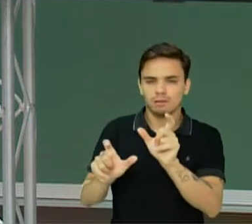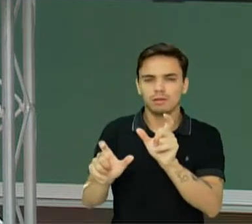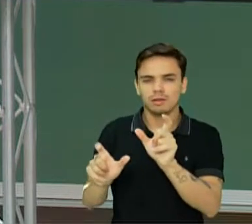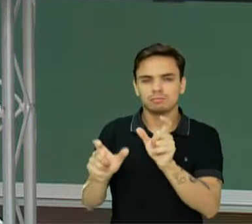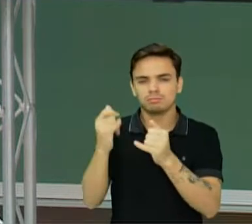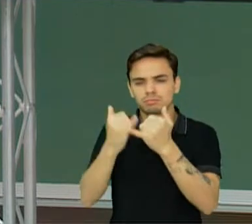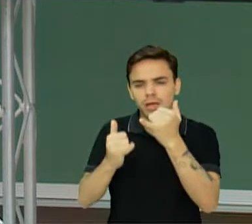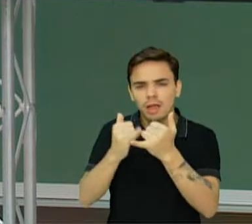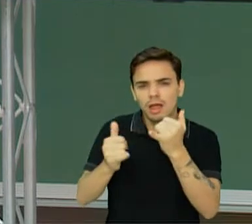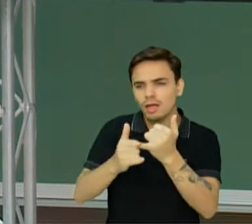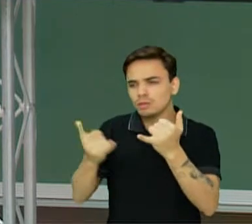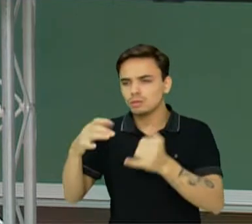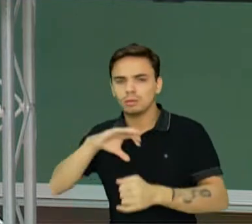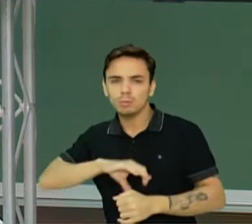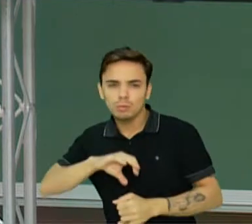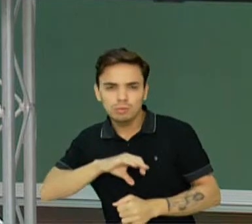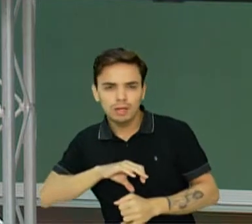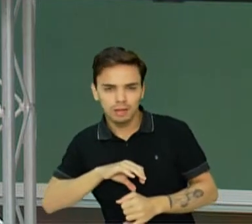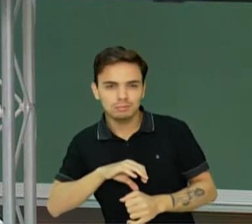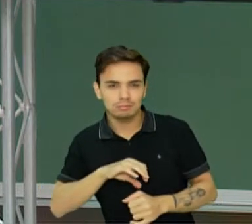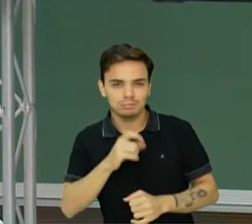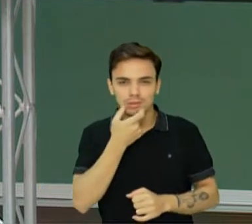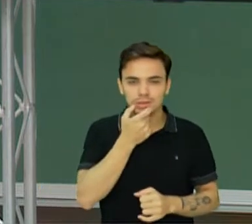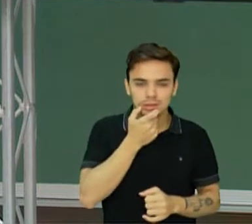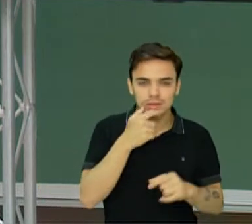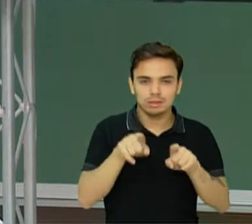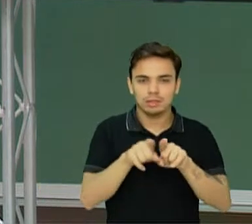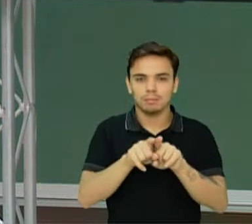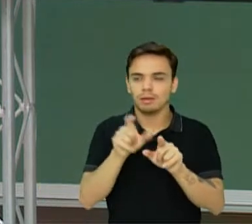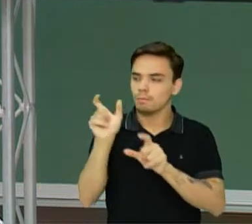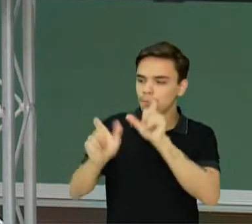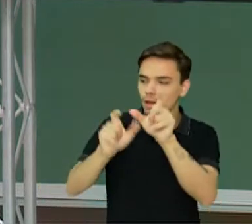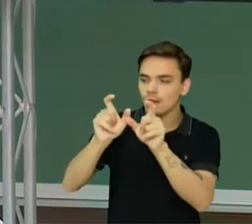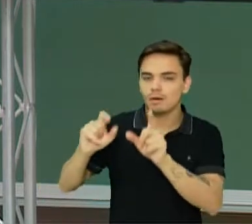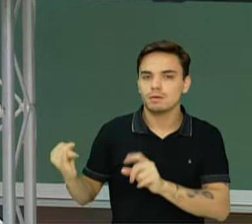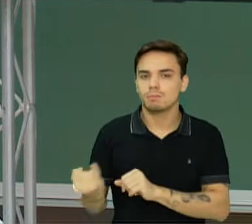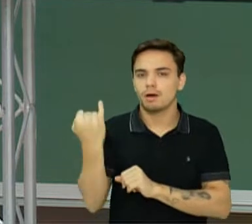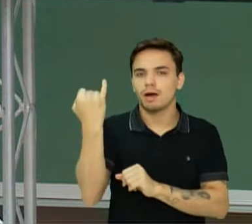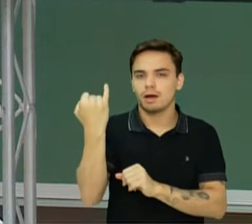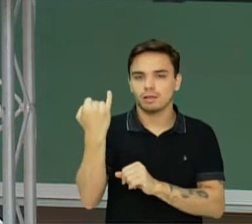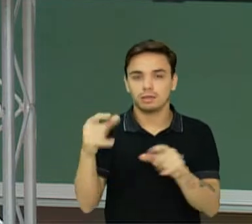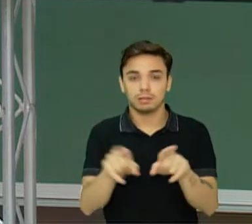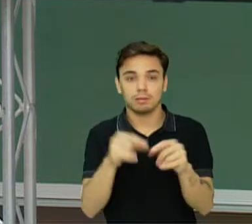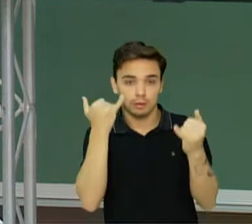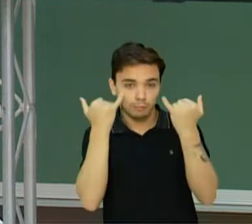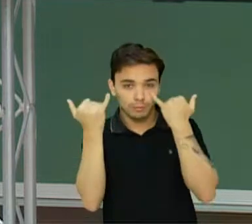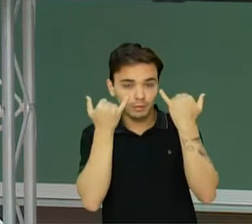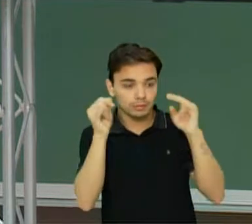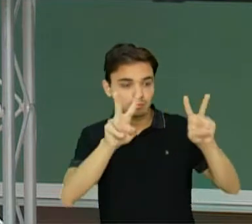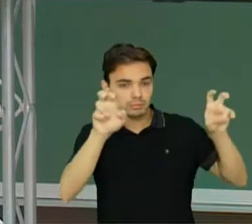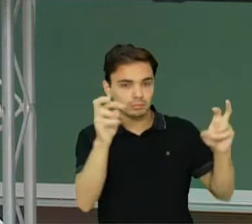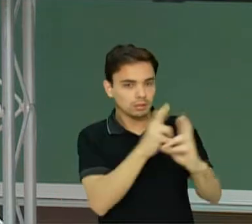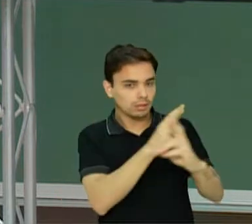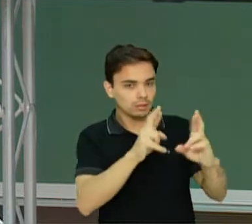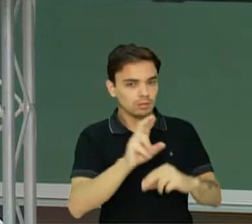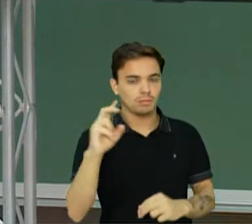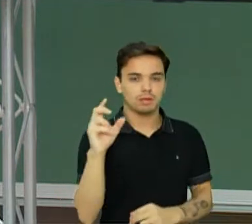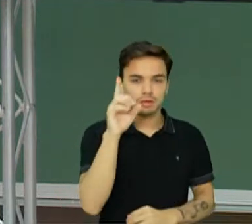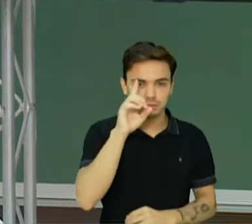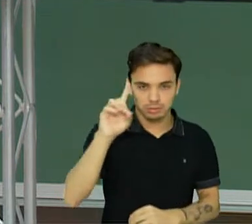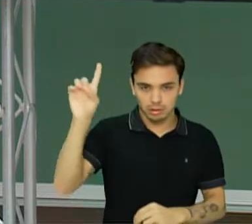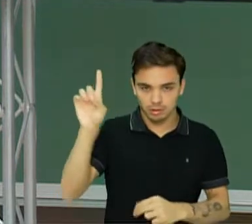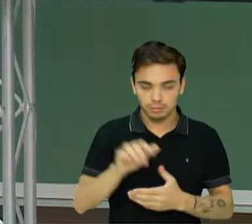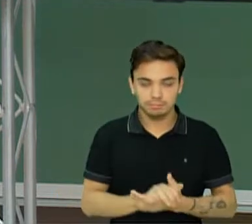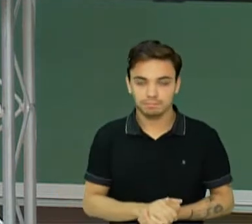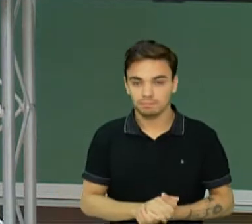buscando justamente essas palavras-chave, informações que dizem respeito à data e tudo mais, tá ok?